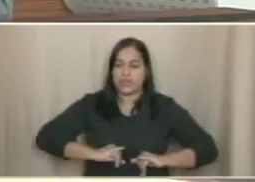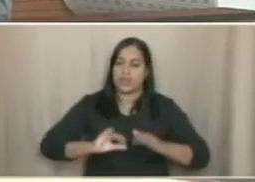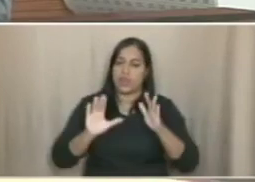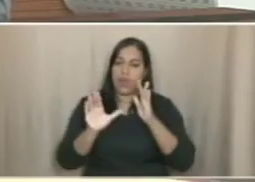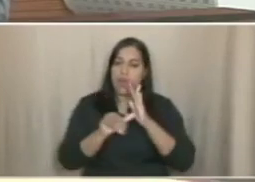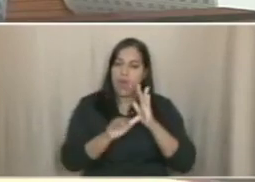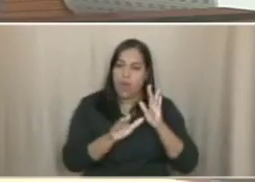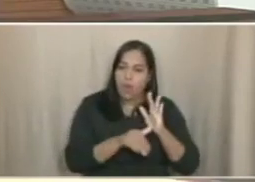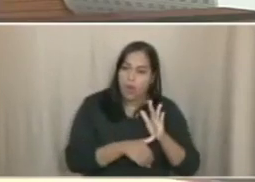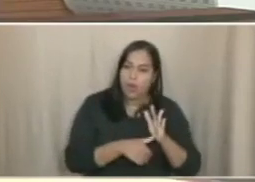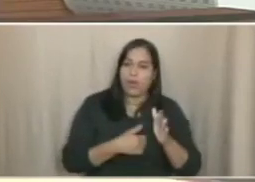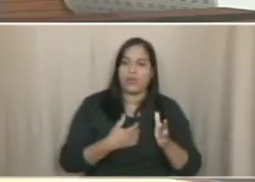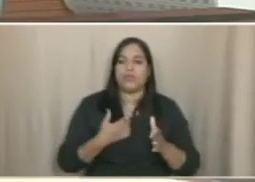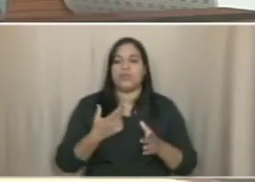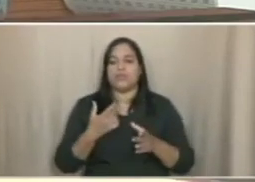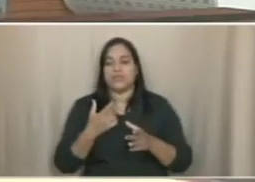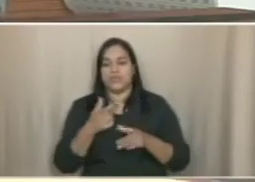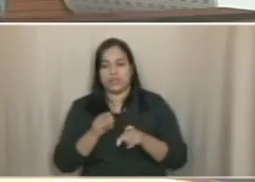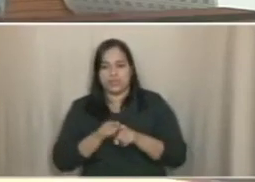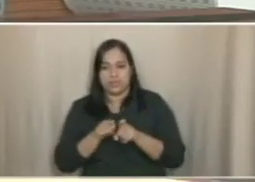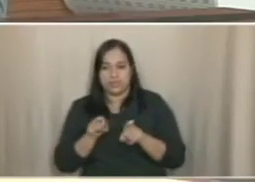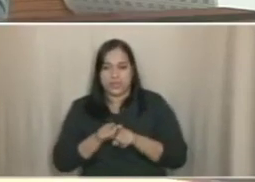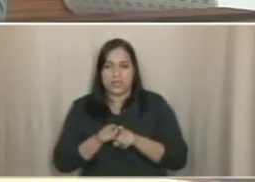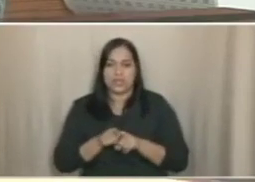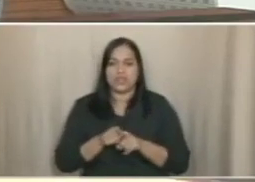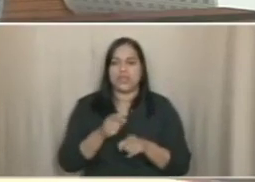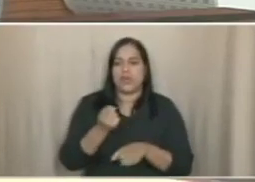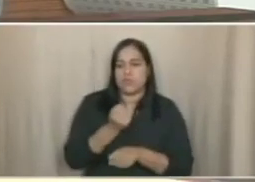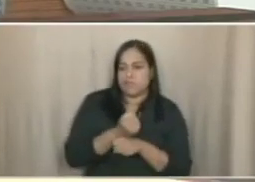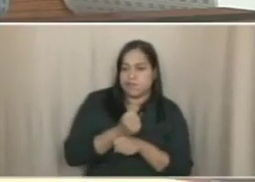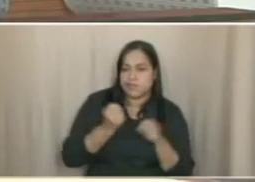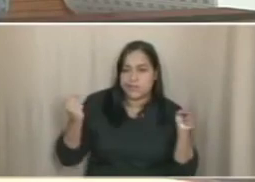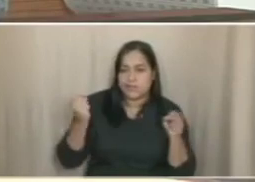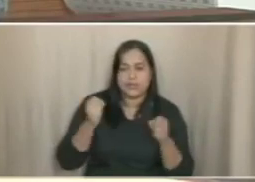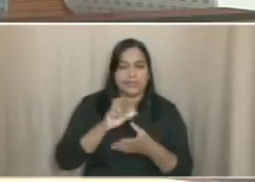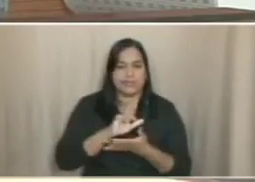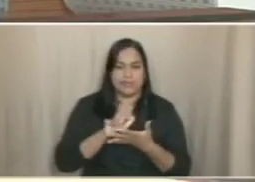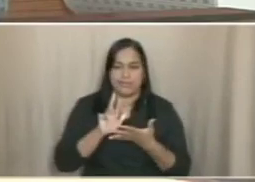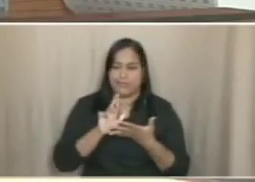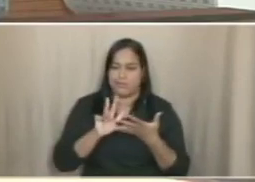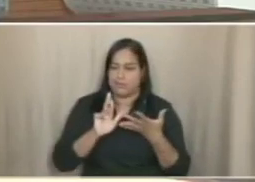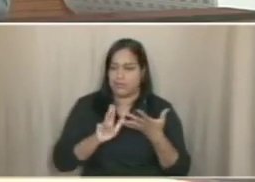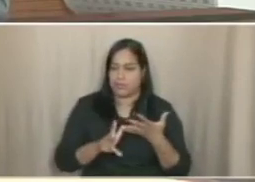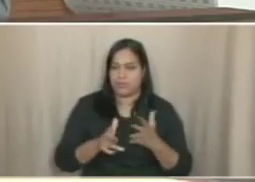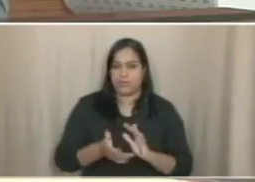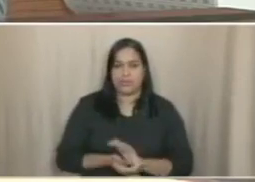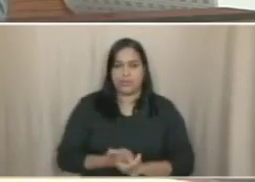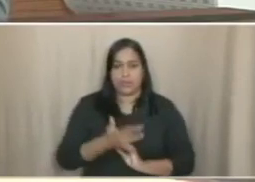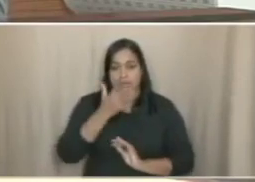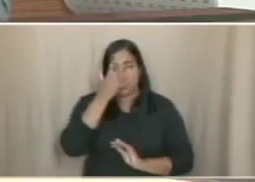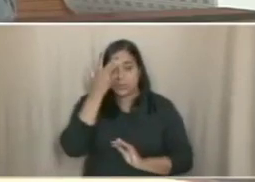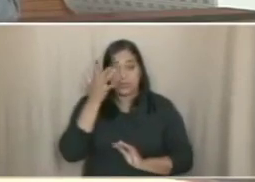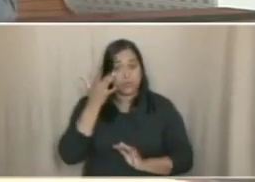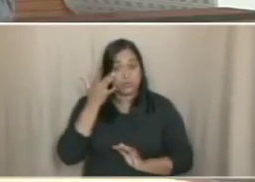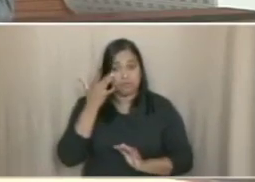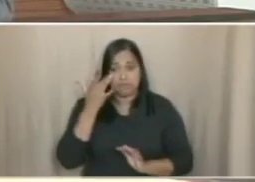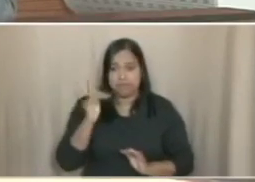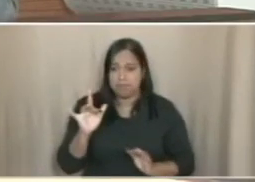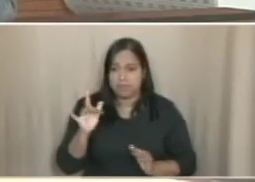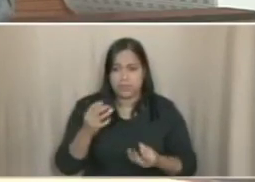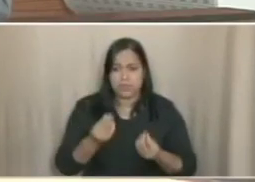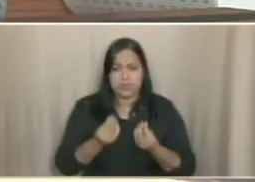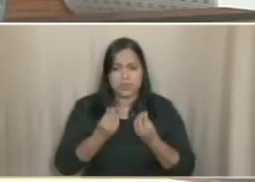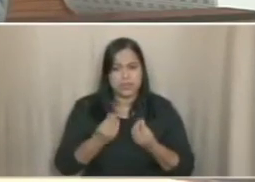roubos Furtos homicídios entre outras coisas as pessoas não sabem mais o que fazer